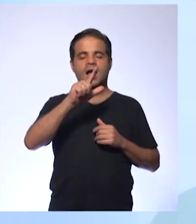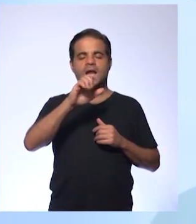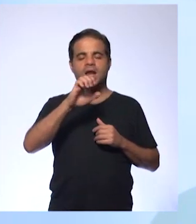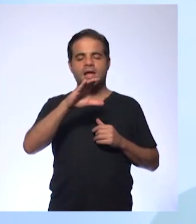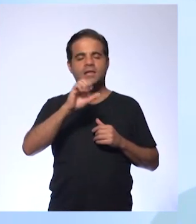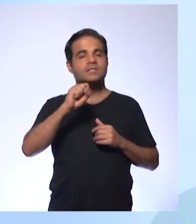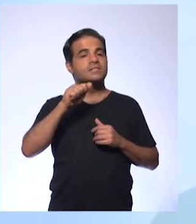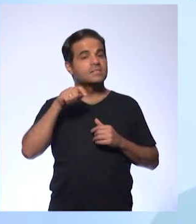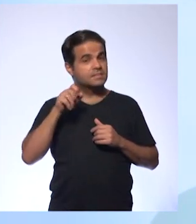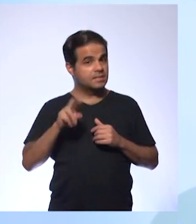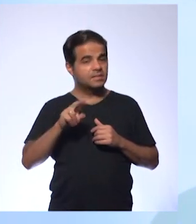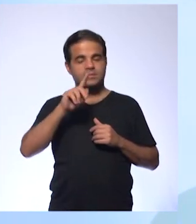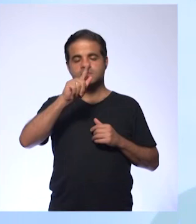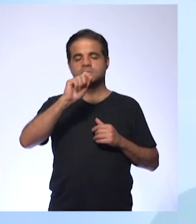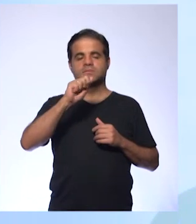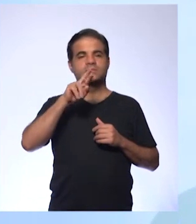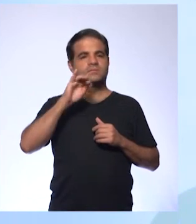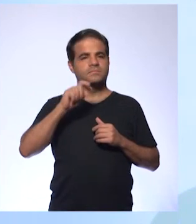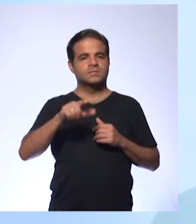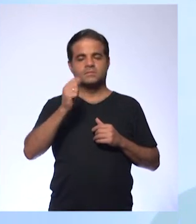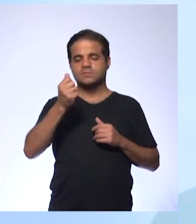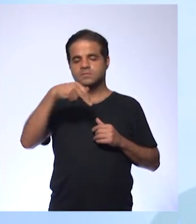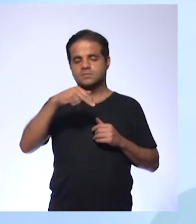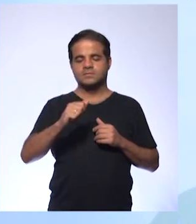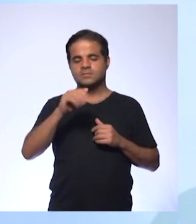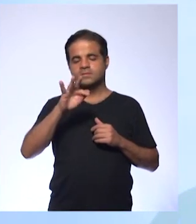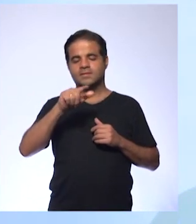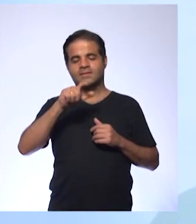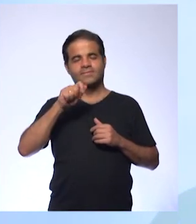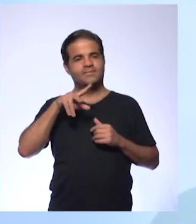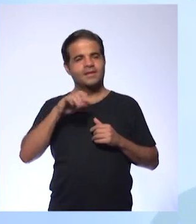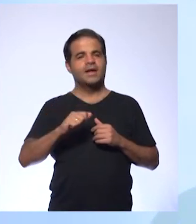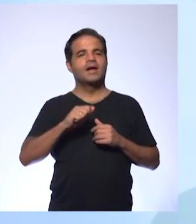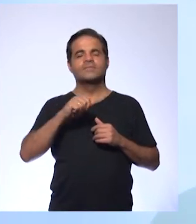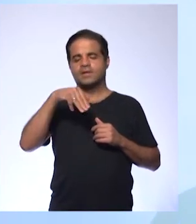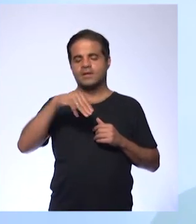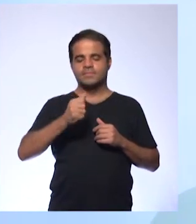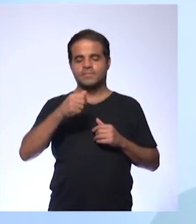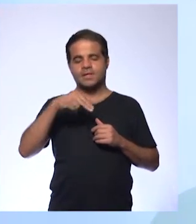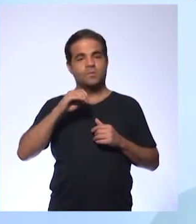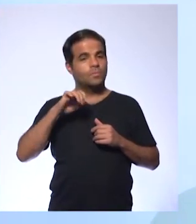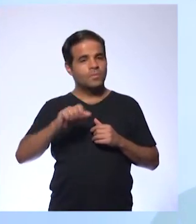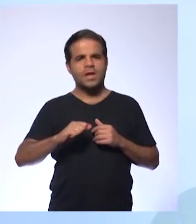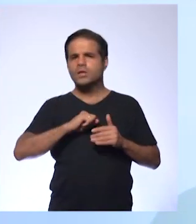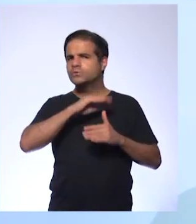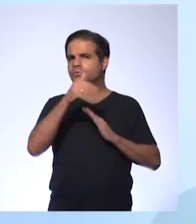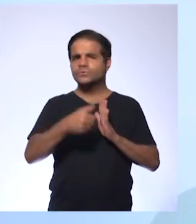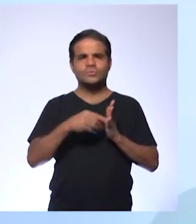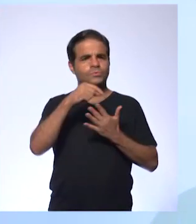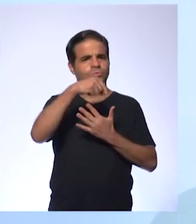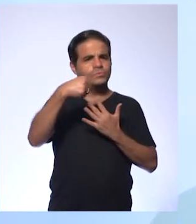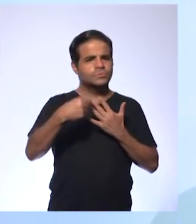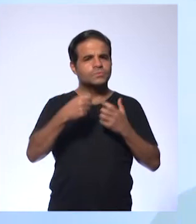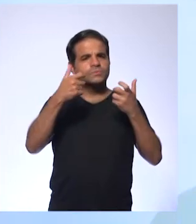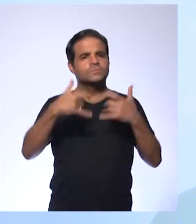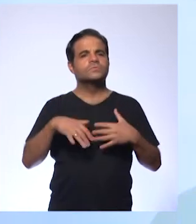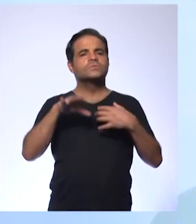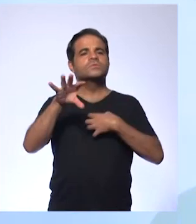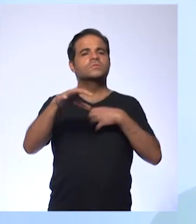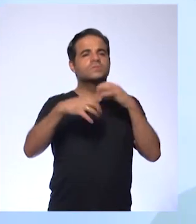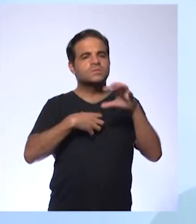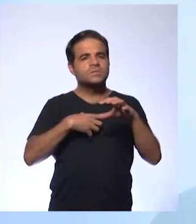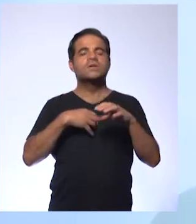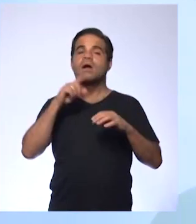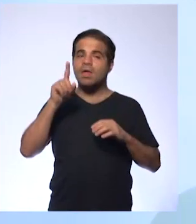o Gabriel, a Gabriela, a Ana Flávia, a Manuela, todos eles colocaram que empatia significa